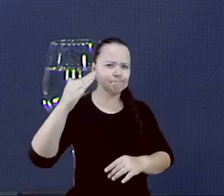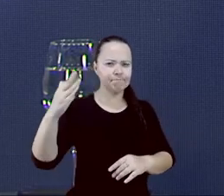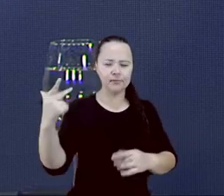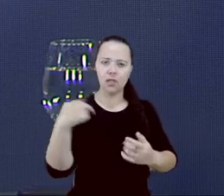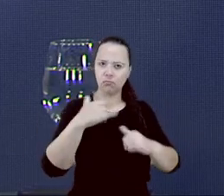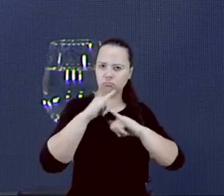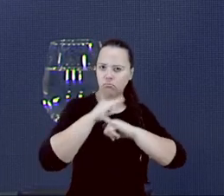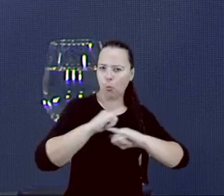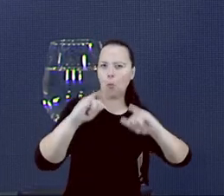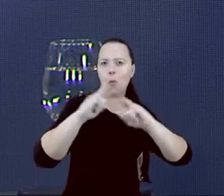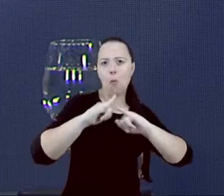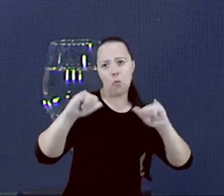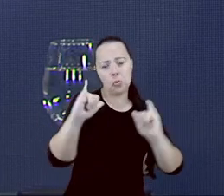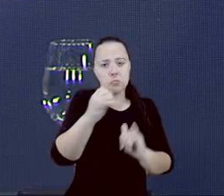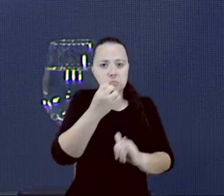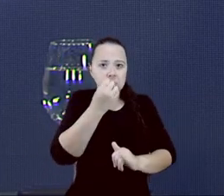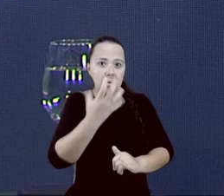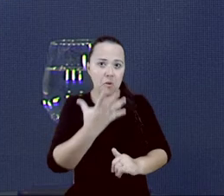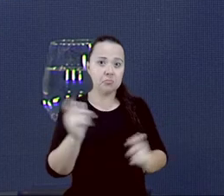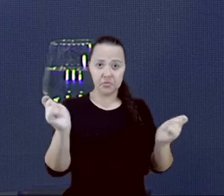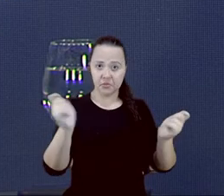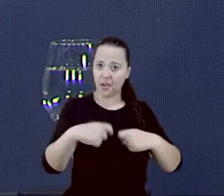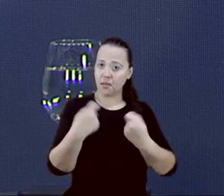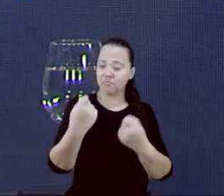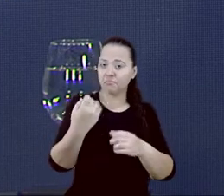no mercado crédito local